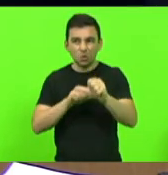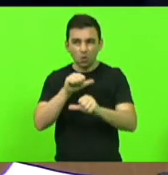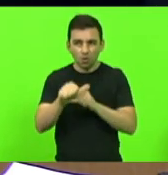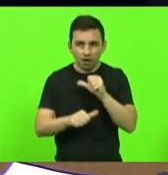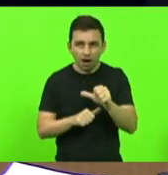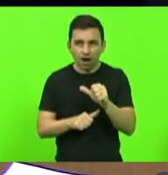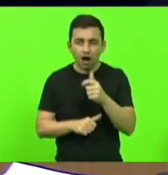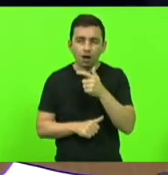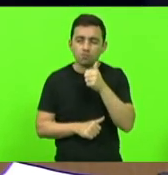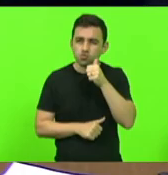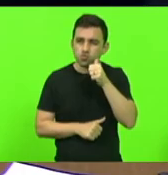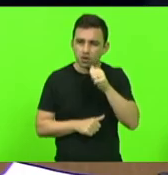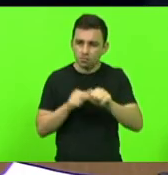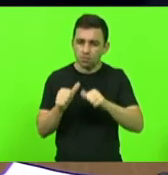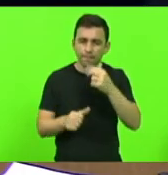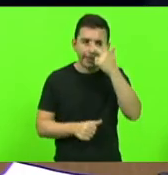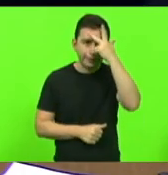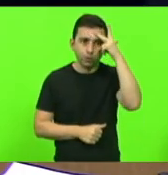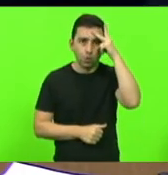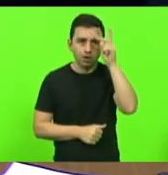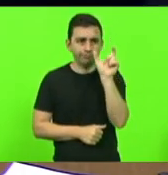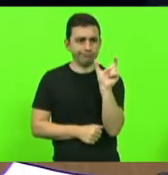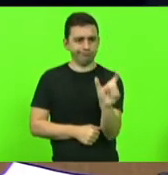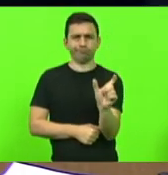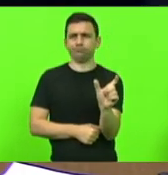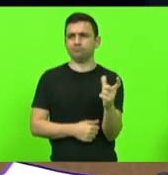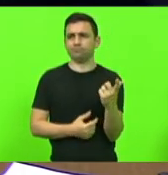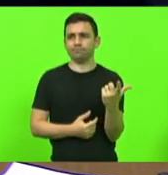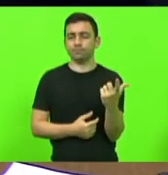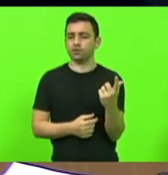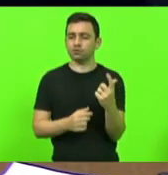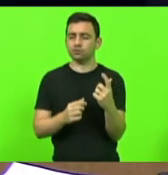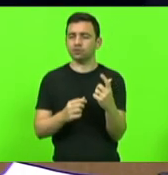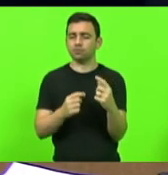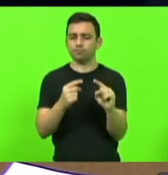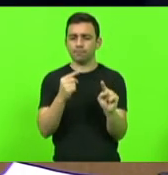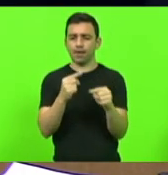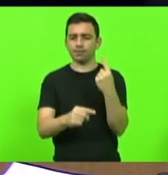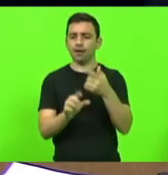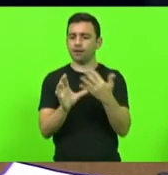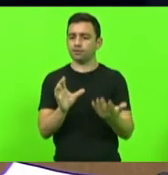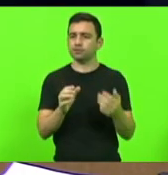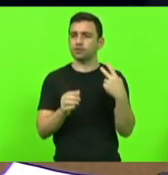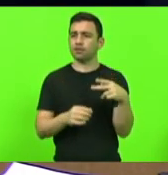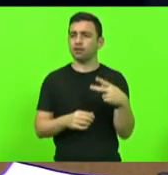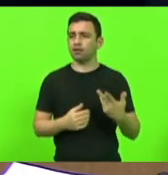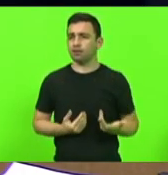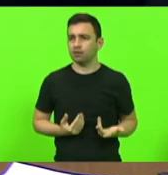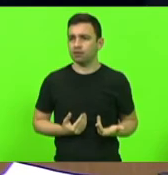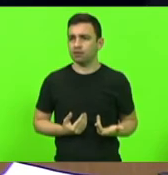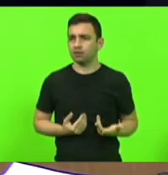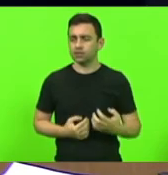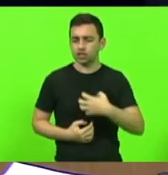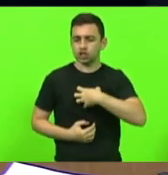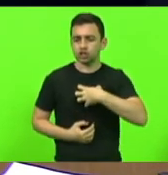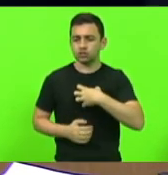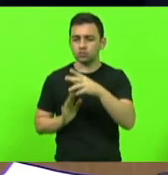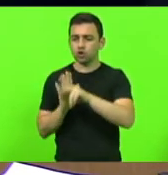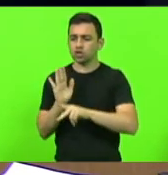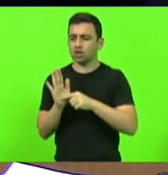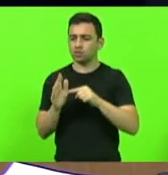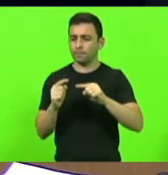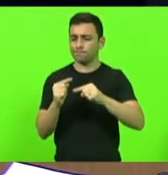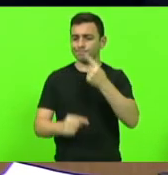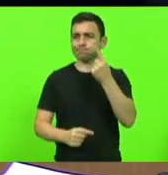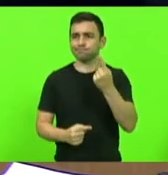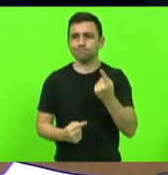de mulheres para pessoas, ele acaba descaracterizando, perdendo todo o sentido do projeto e da intenção